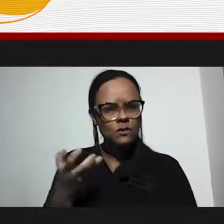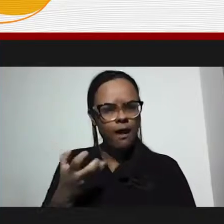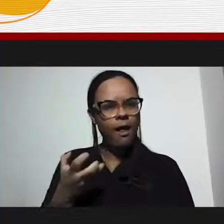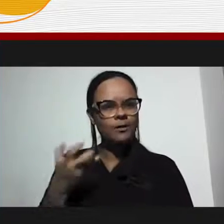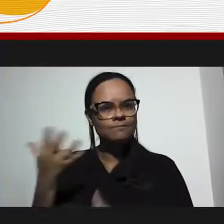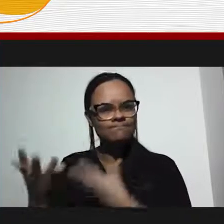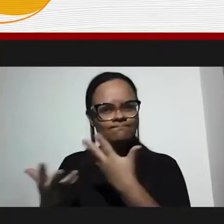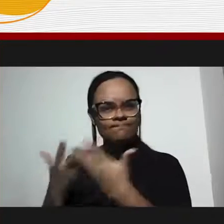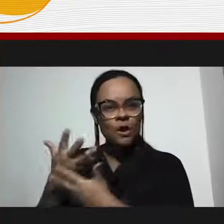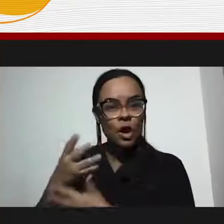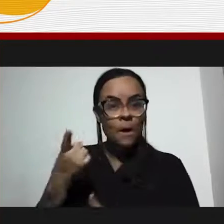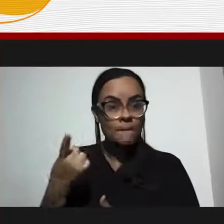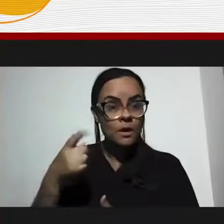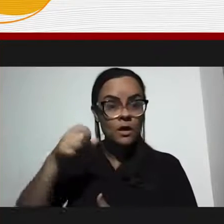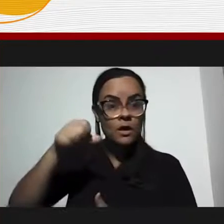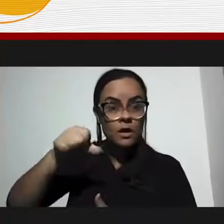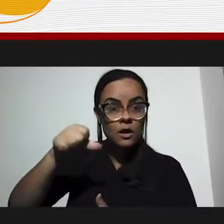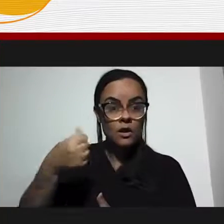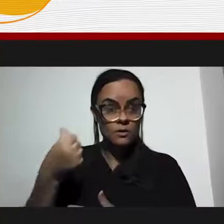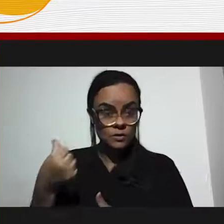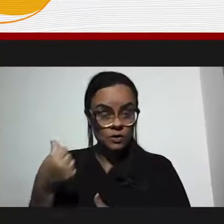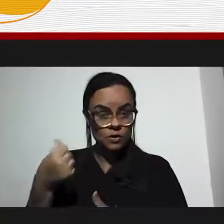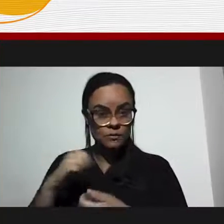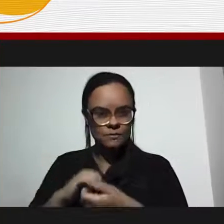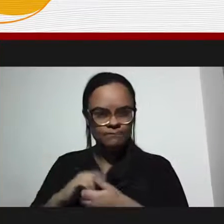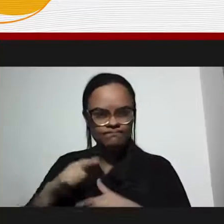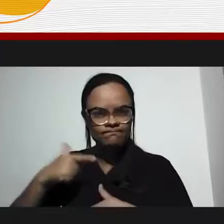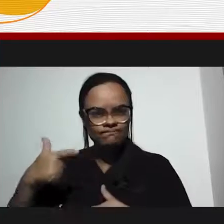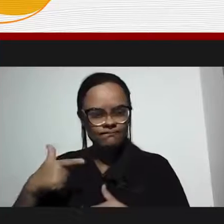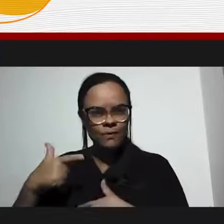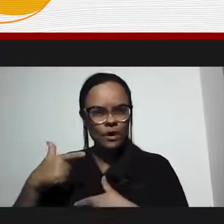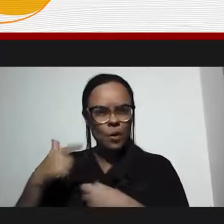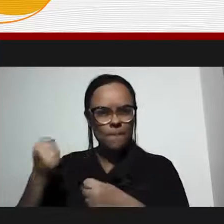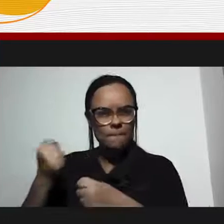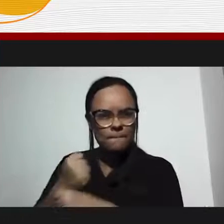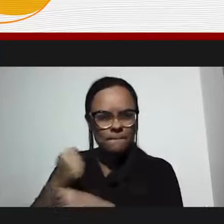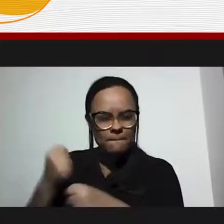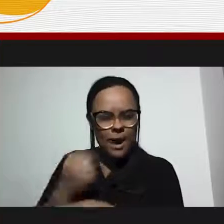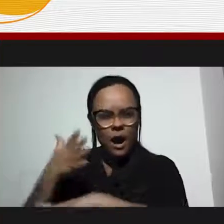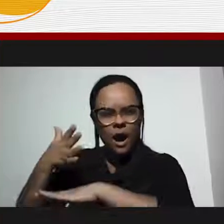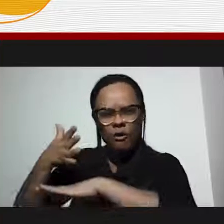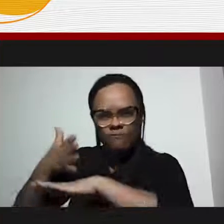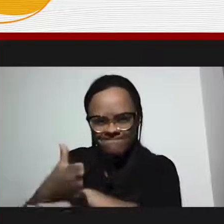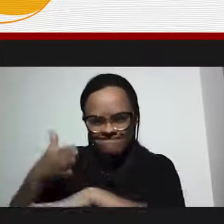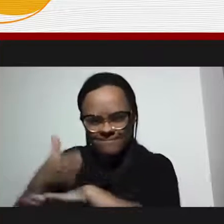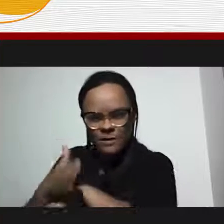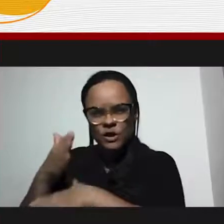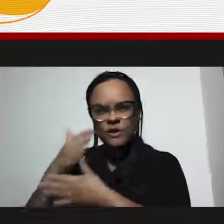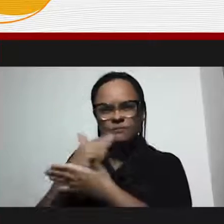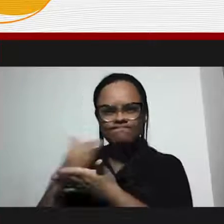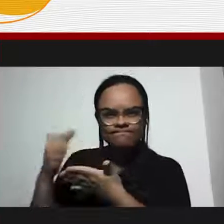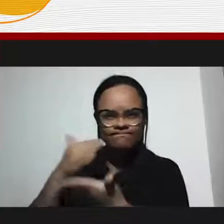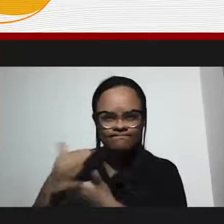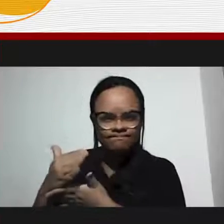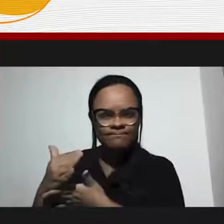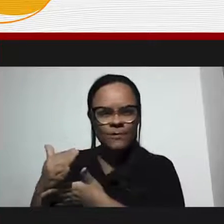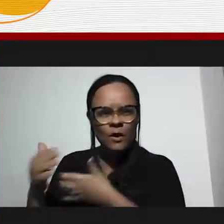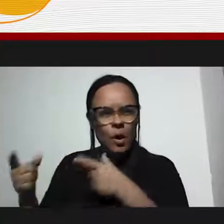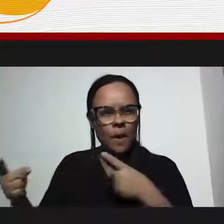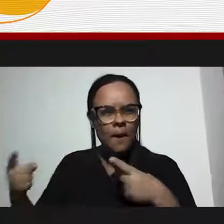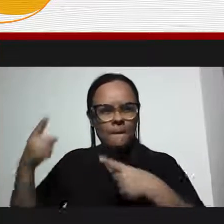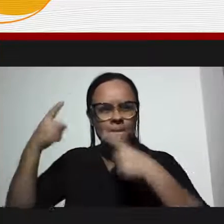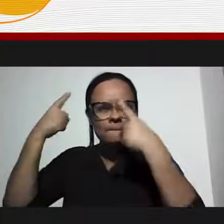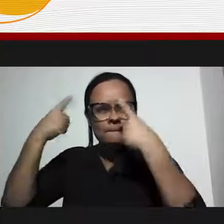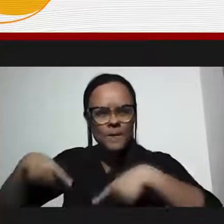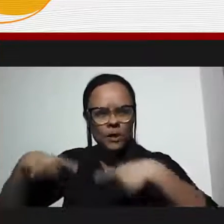isso em 96. E dois anos depois, já comecei a participar do meu primeiro campeonato, que foi no Rio de